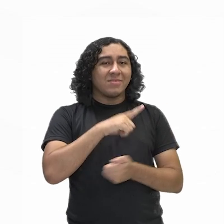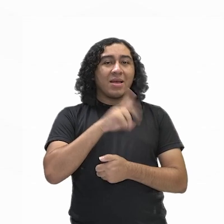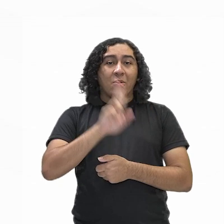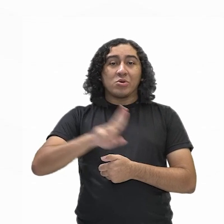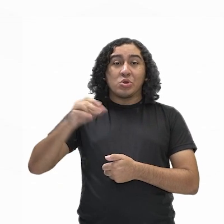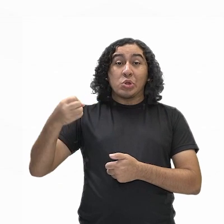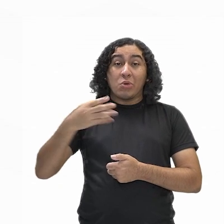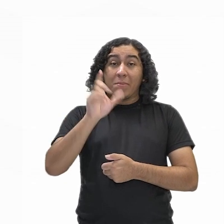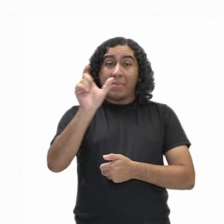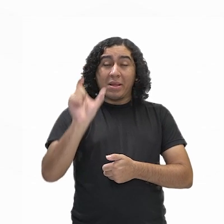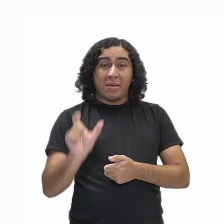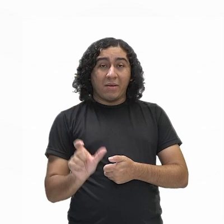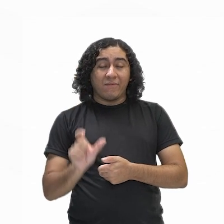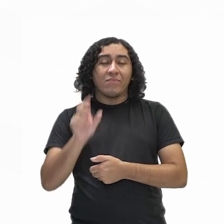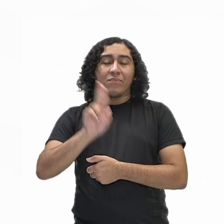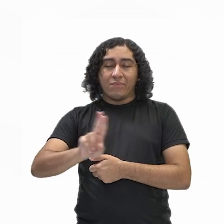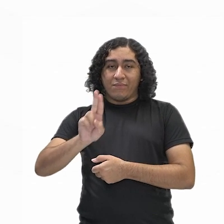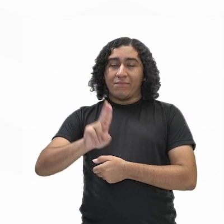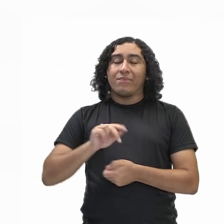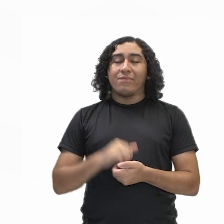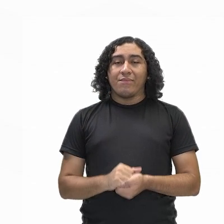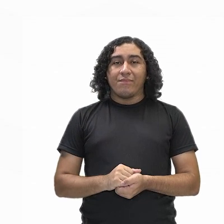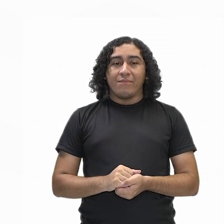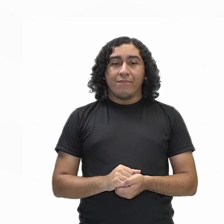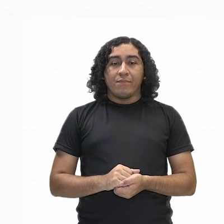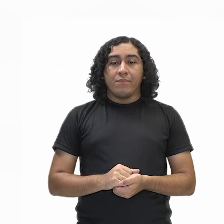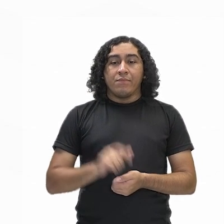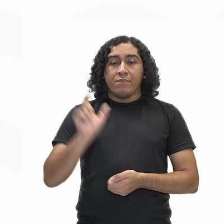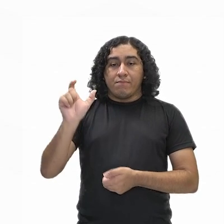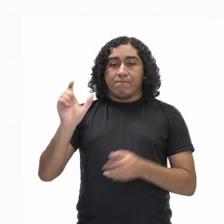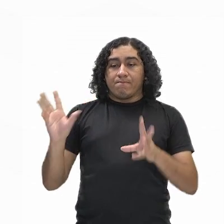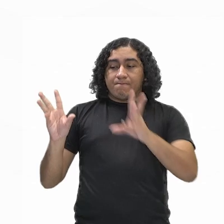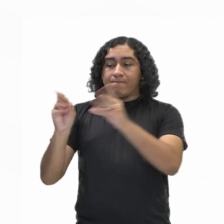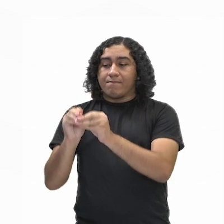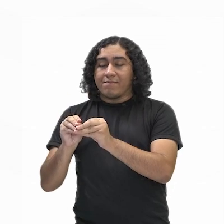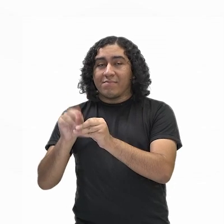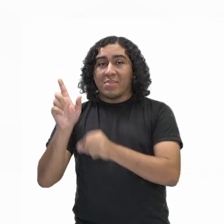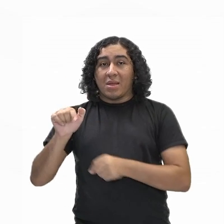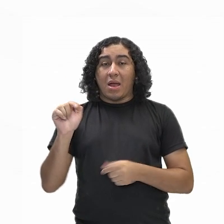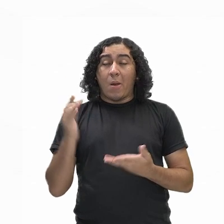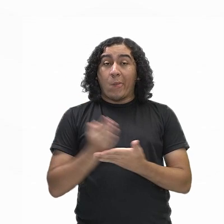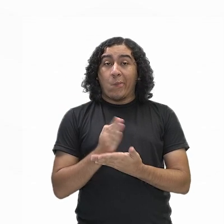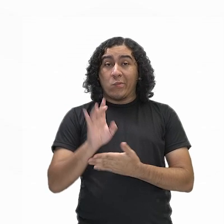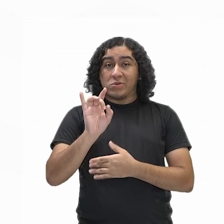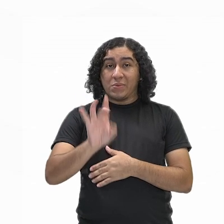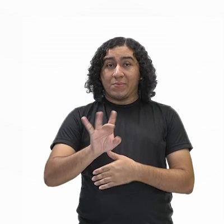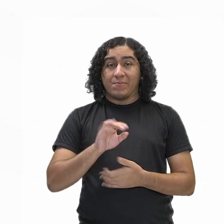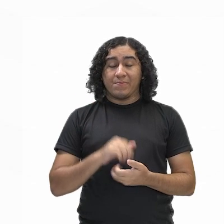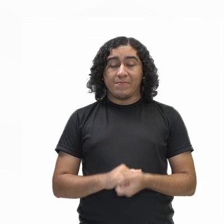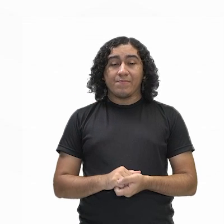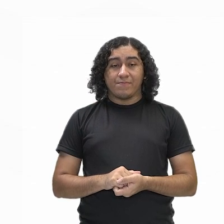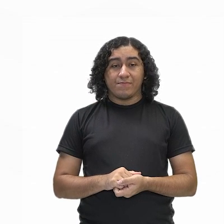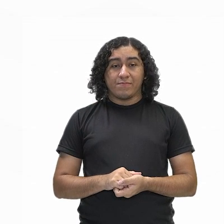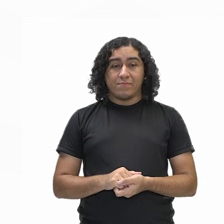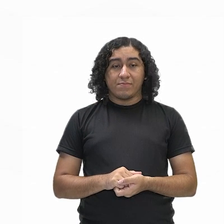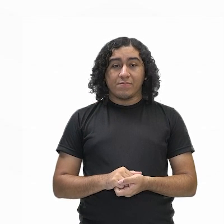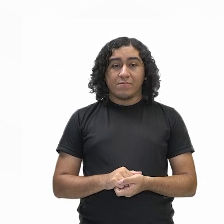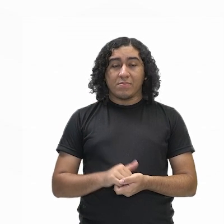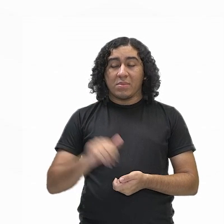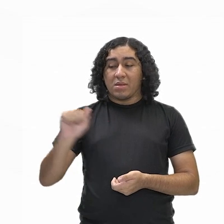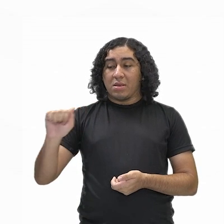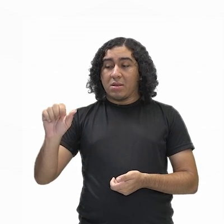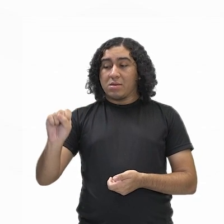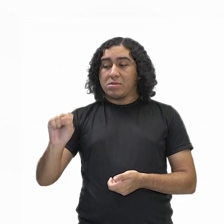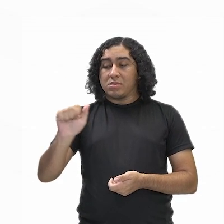novas palavras, novos modos de fala. Então essas abreviações são algumas delas, né? As soon